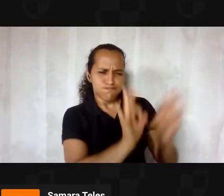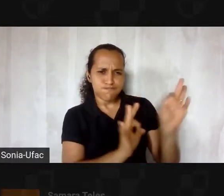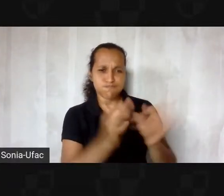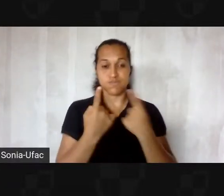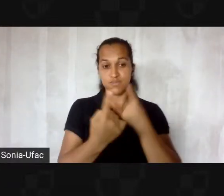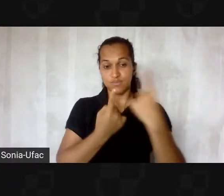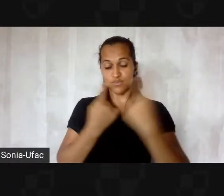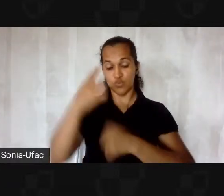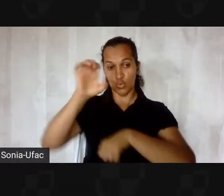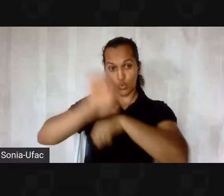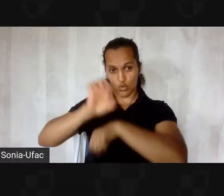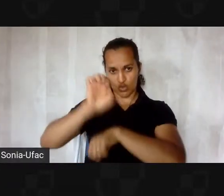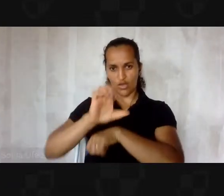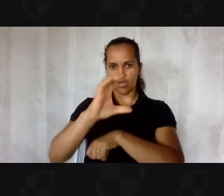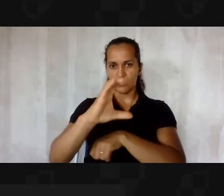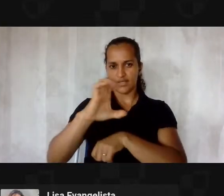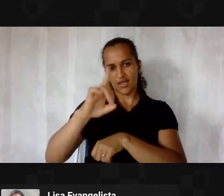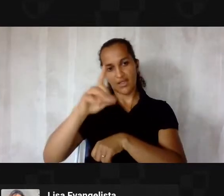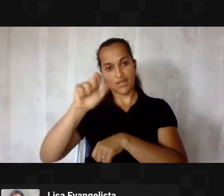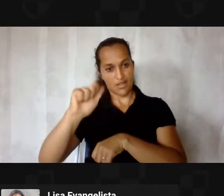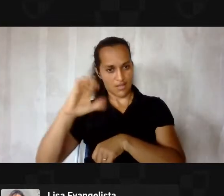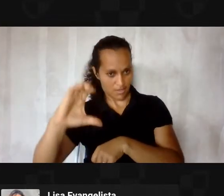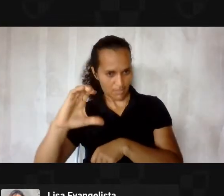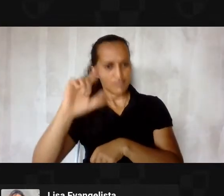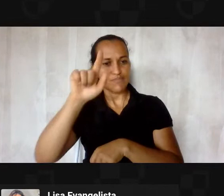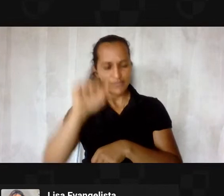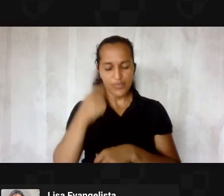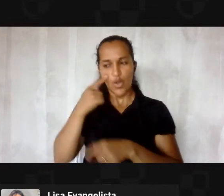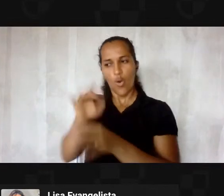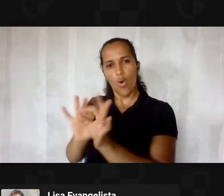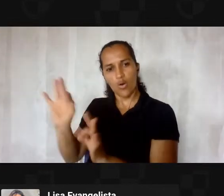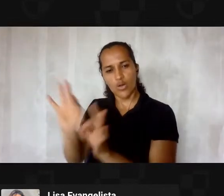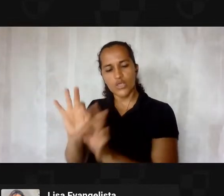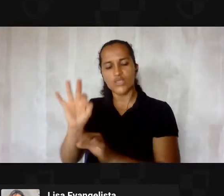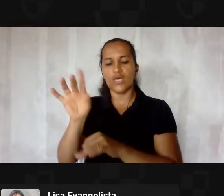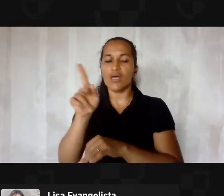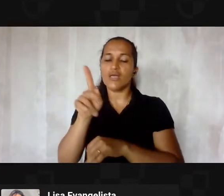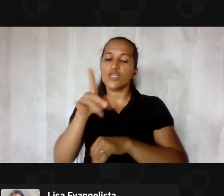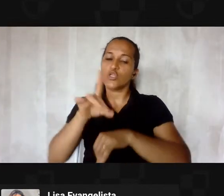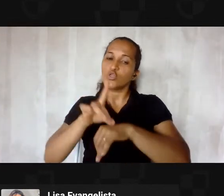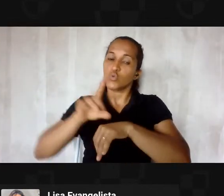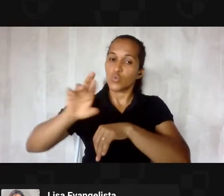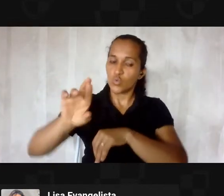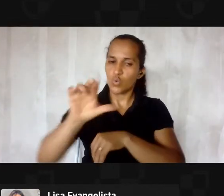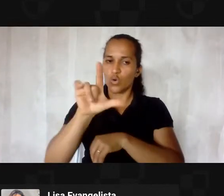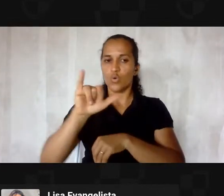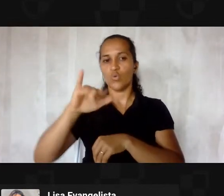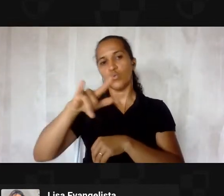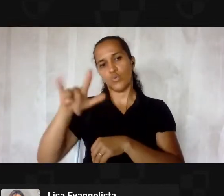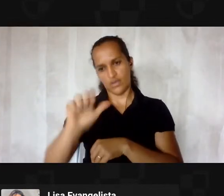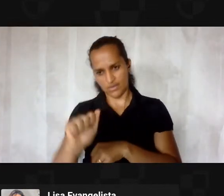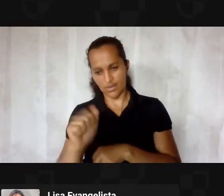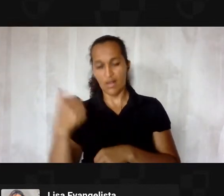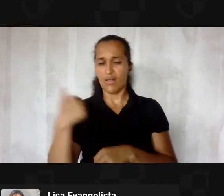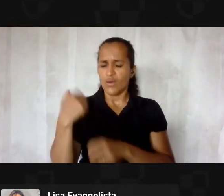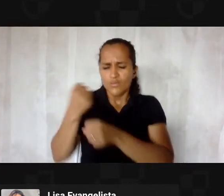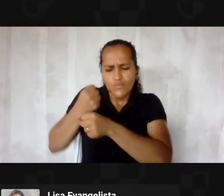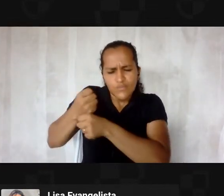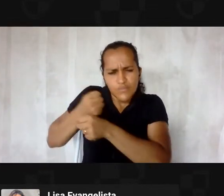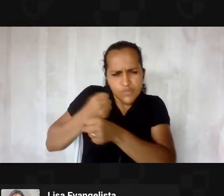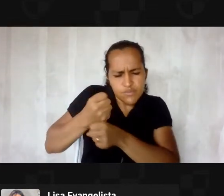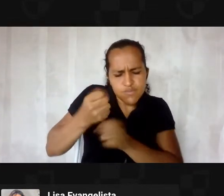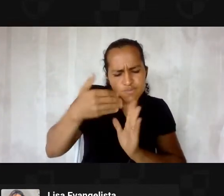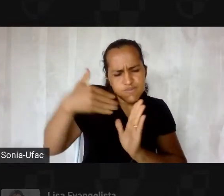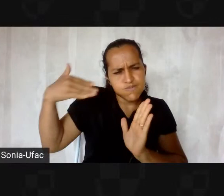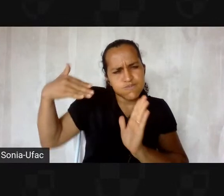Estado, o SEDAC, que foi coordenado pela doutora Luísa Alessa. Atuei por longos anos, até 2007,